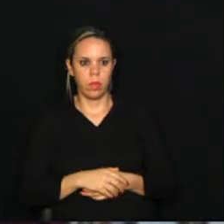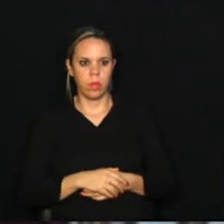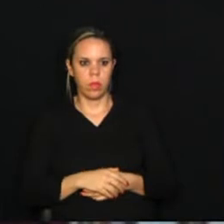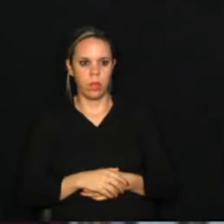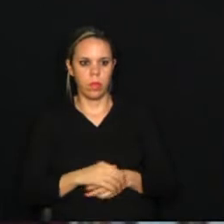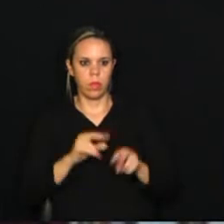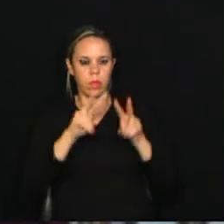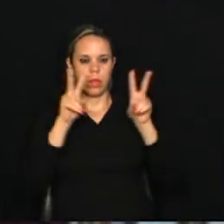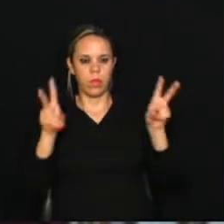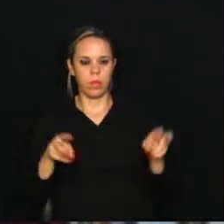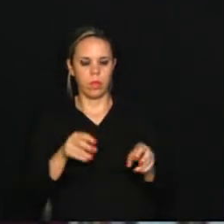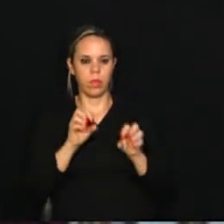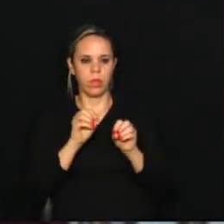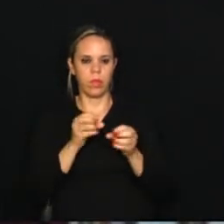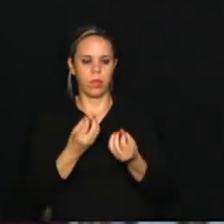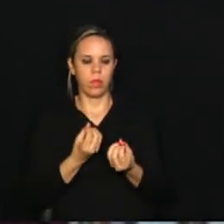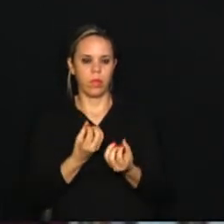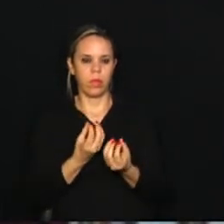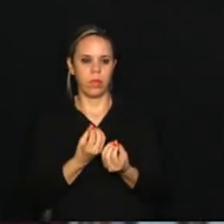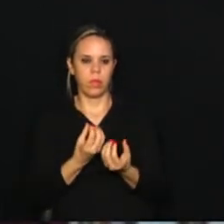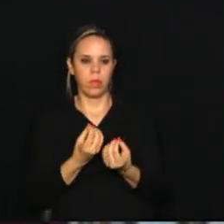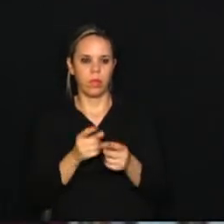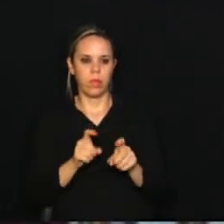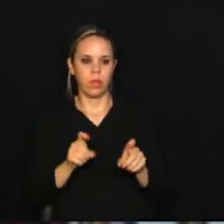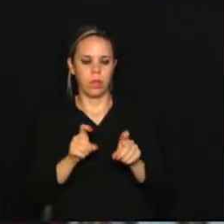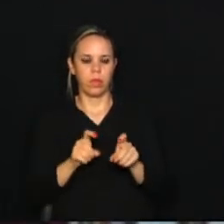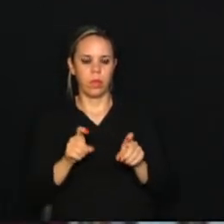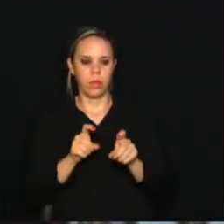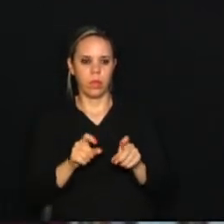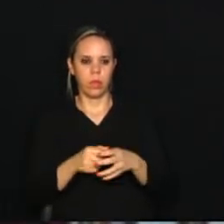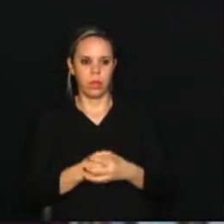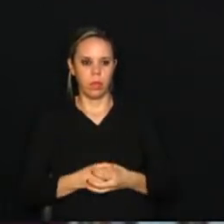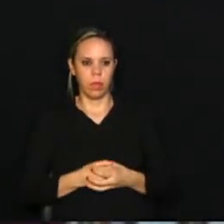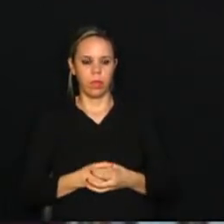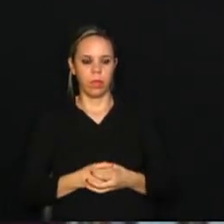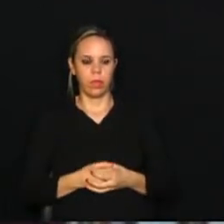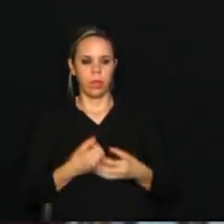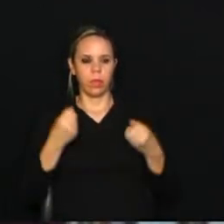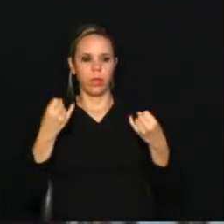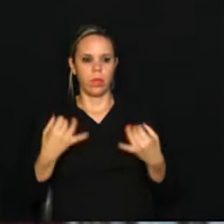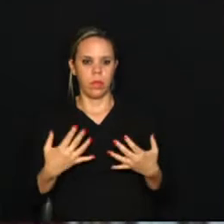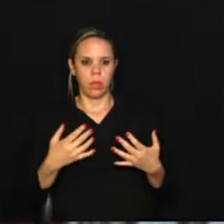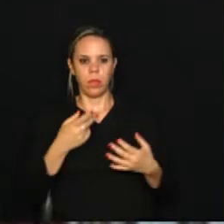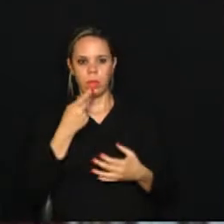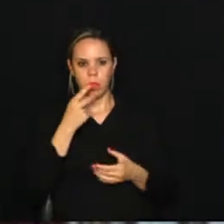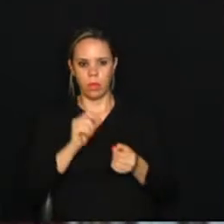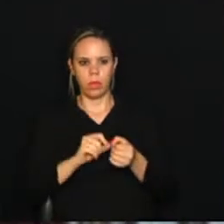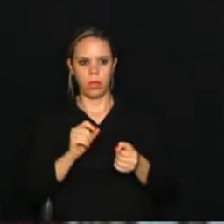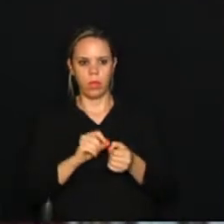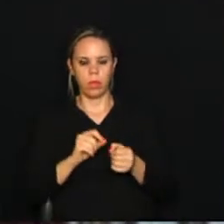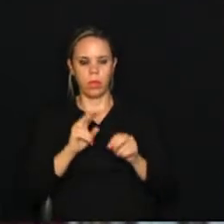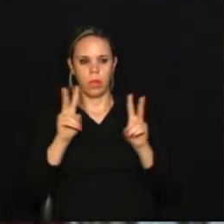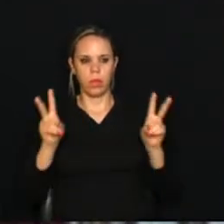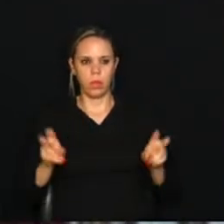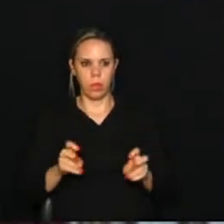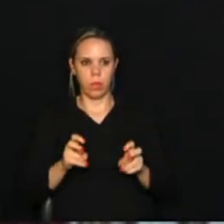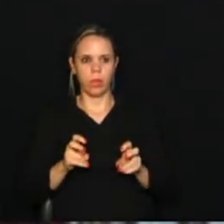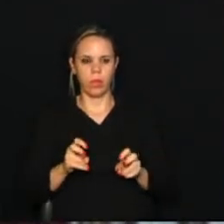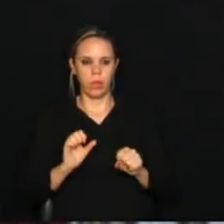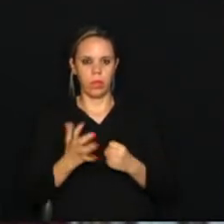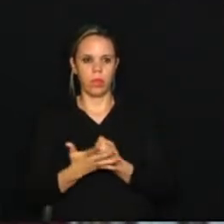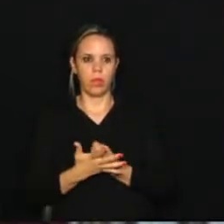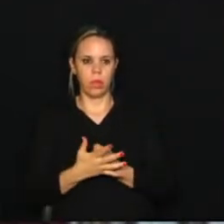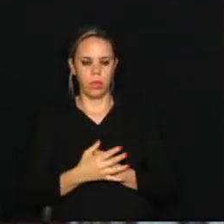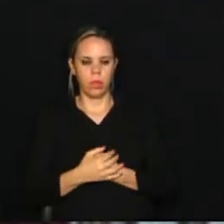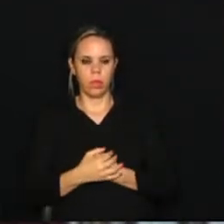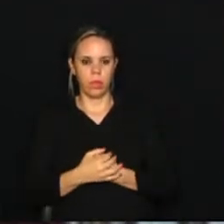termos de informação e de comentários que eu poderia fazer em relação à pandemia